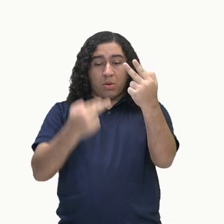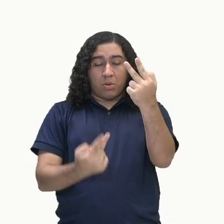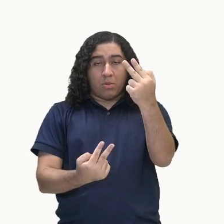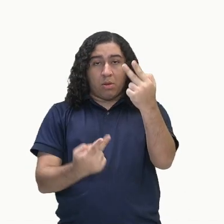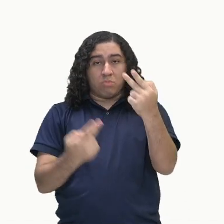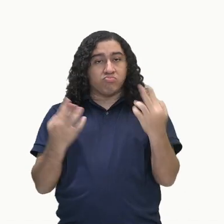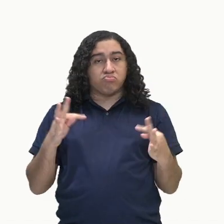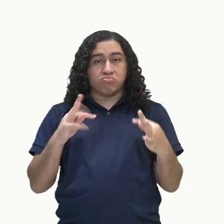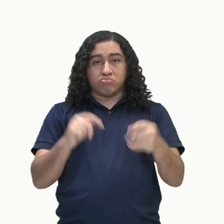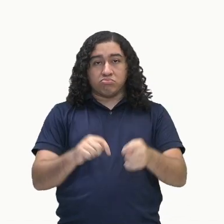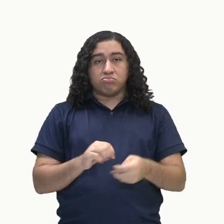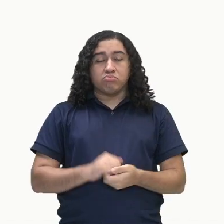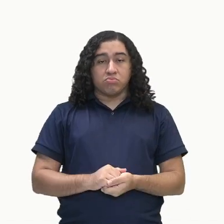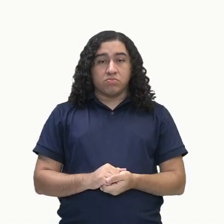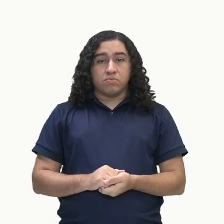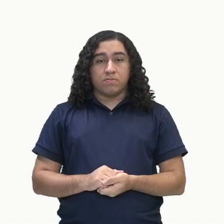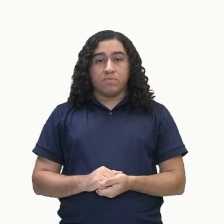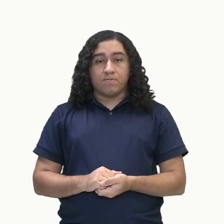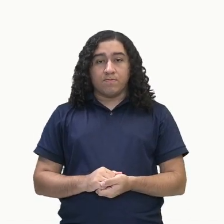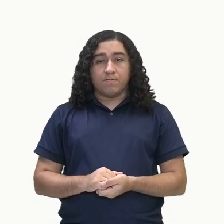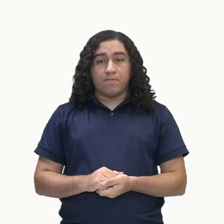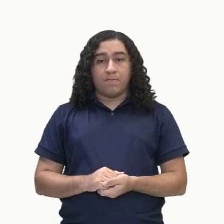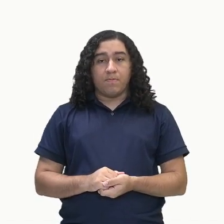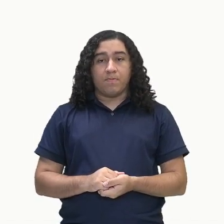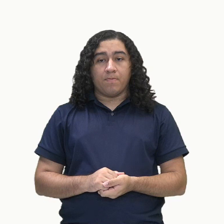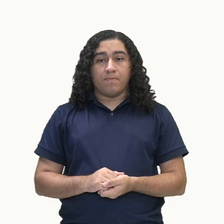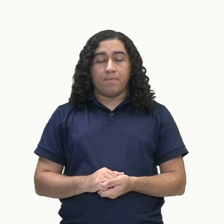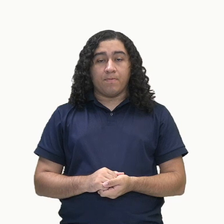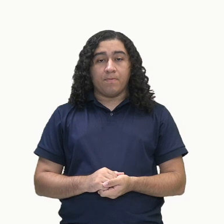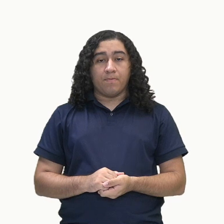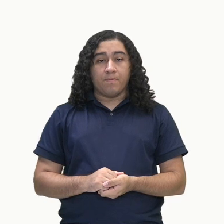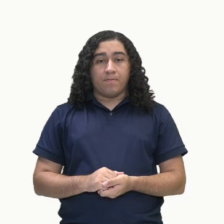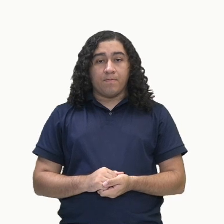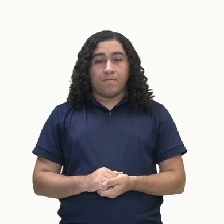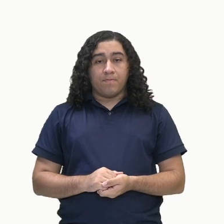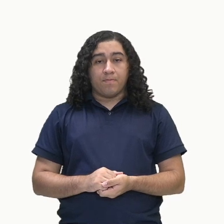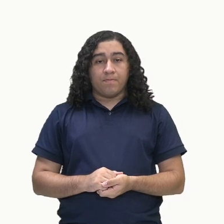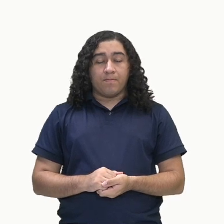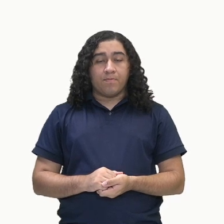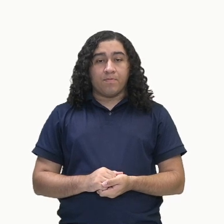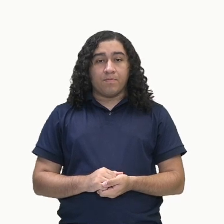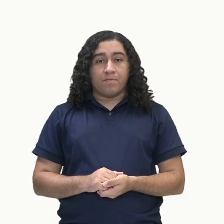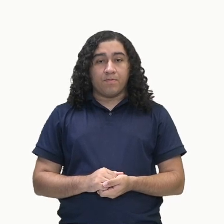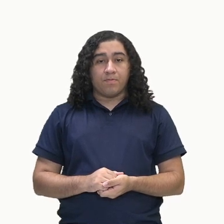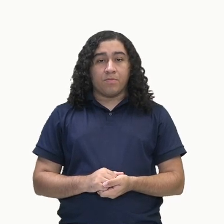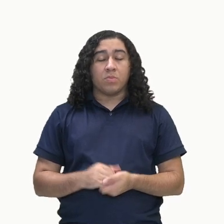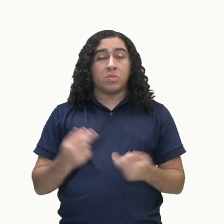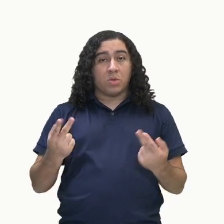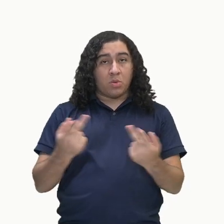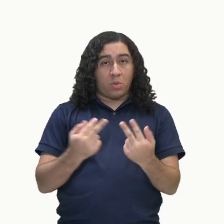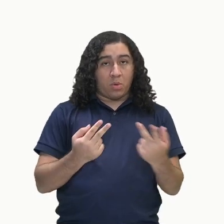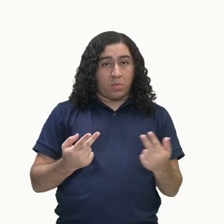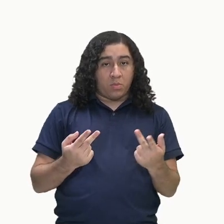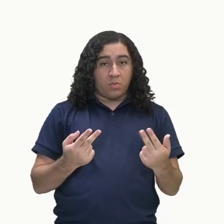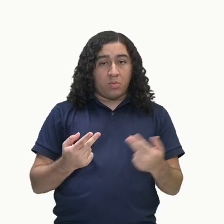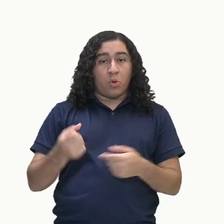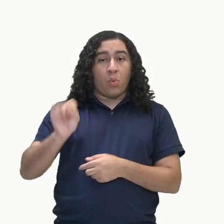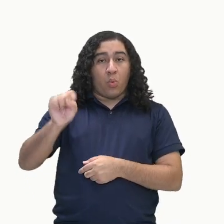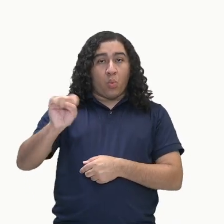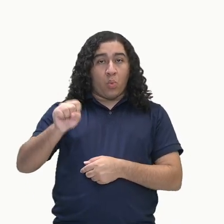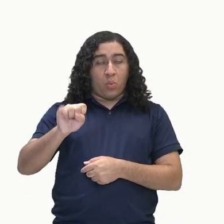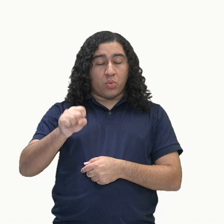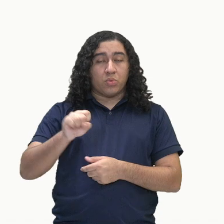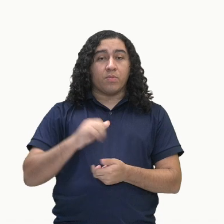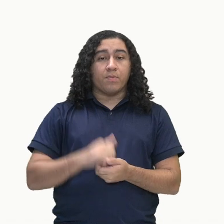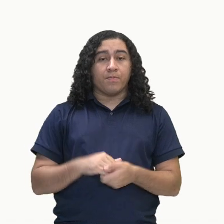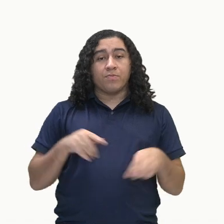Tá? Então, todos os lados aí são iguais, igualmente a nossa figura de número 8, que também